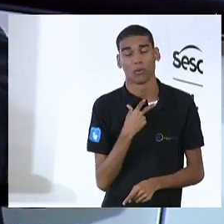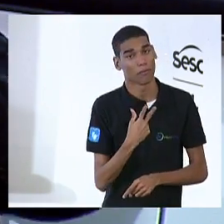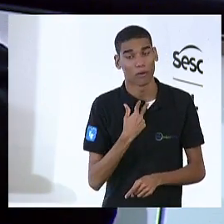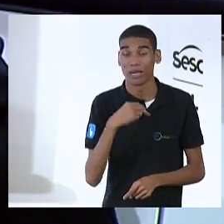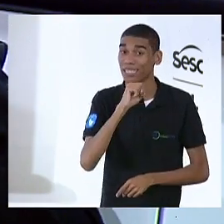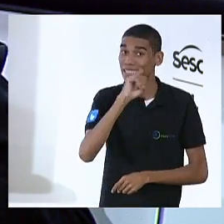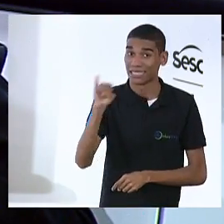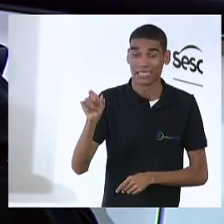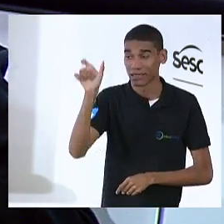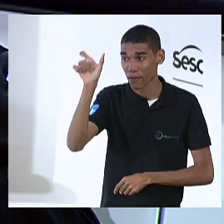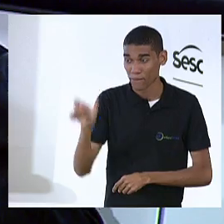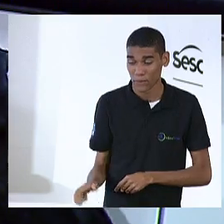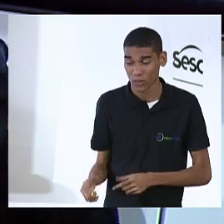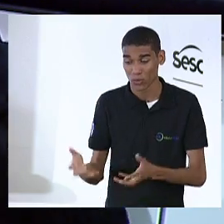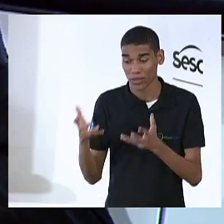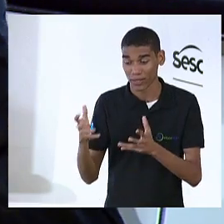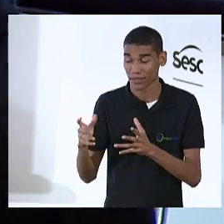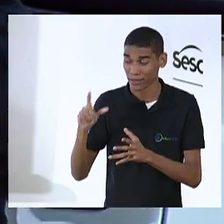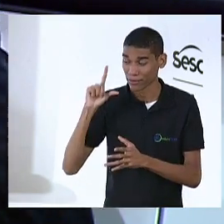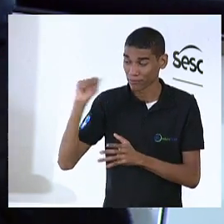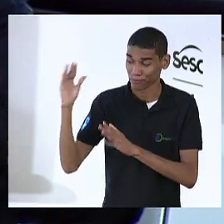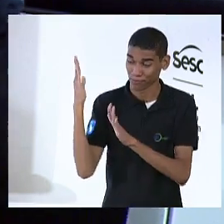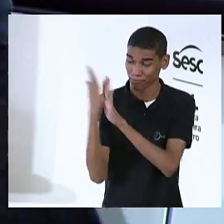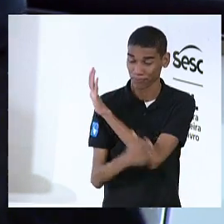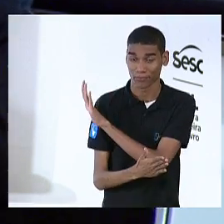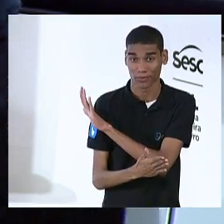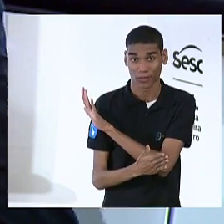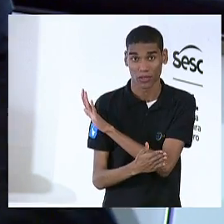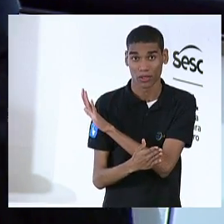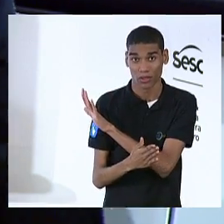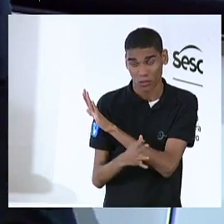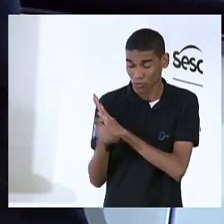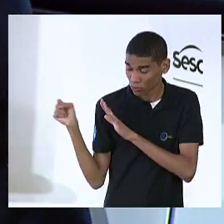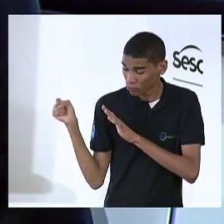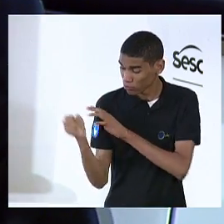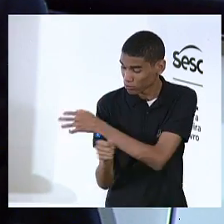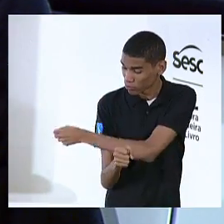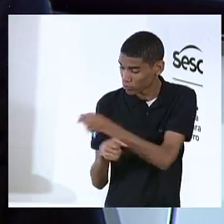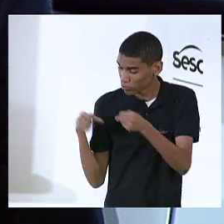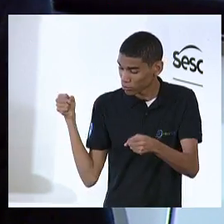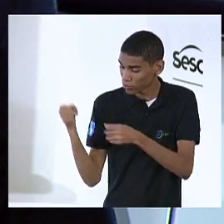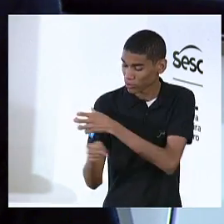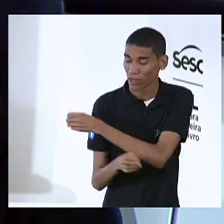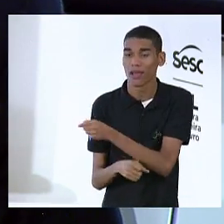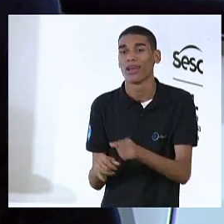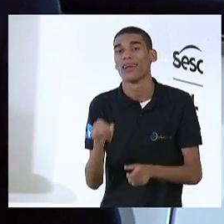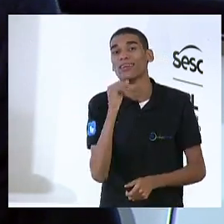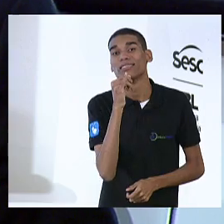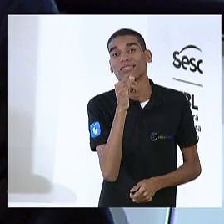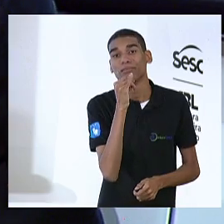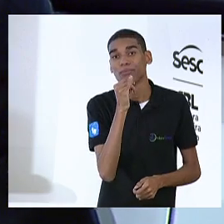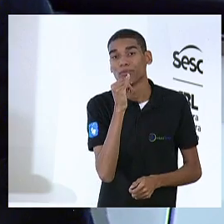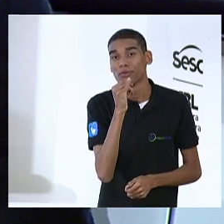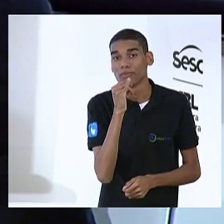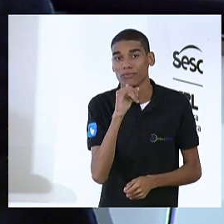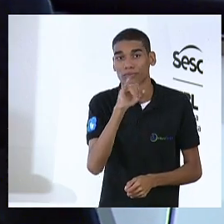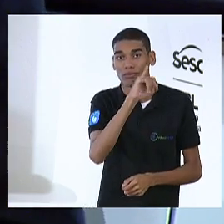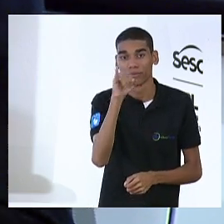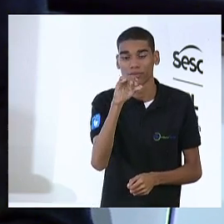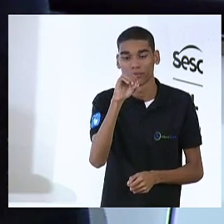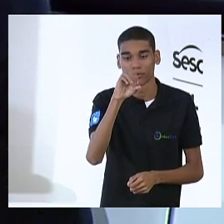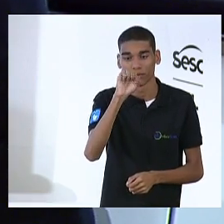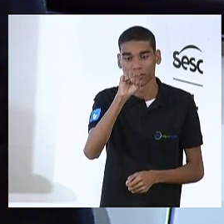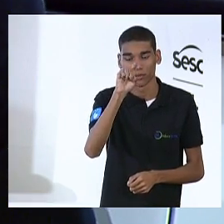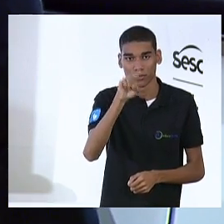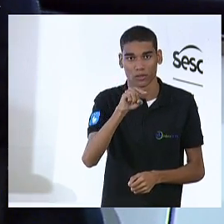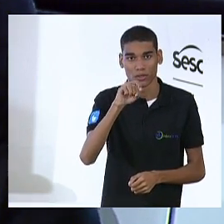gente que resolver fugir da ditadura e vir para o quartinho, a gente vai botando para dentro. Exemplo, José Sarney, né? É o